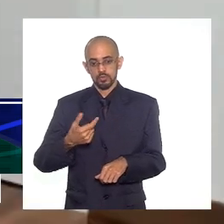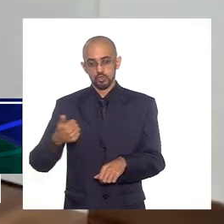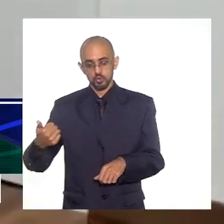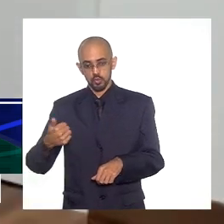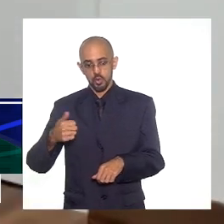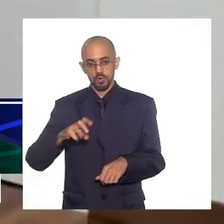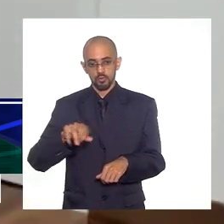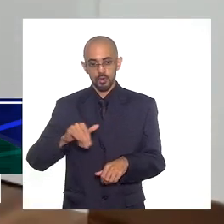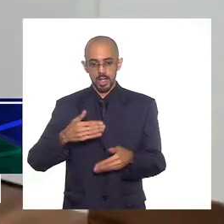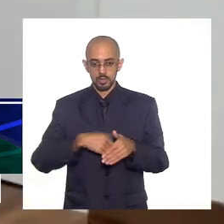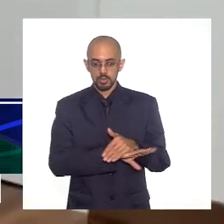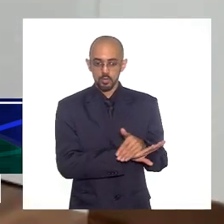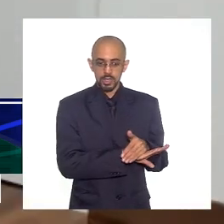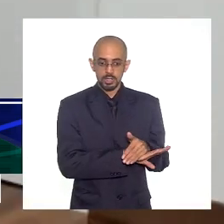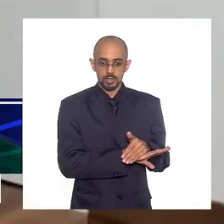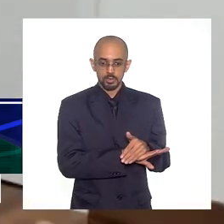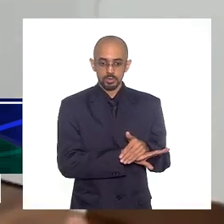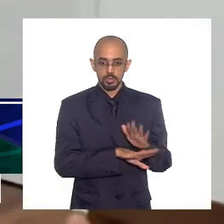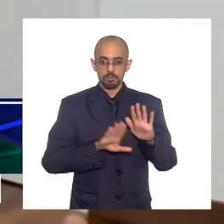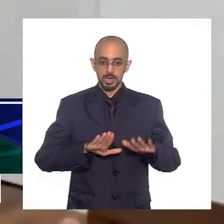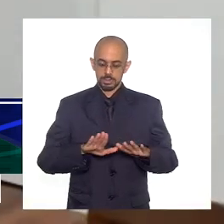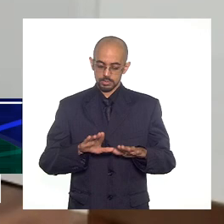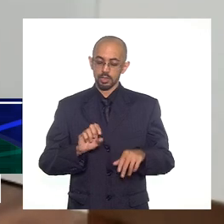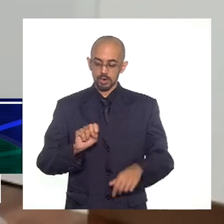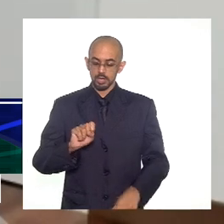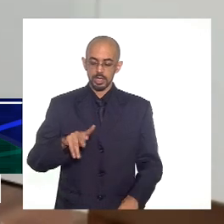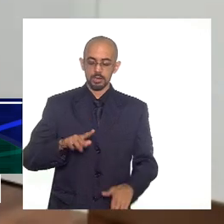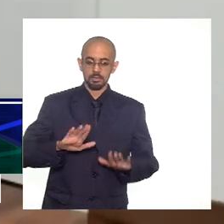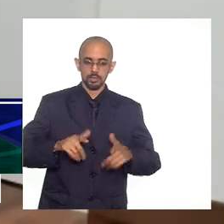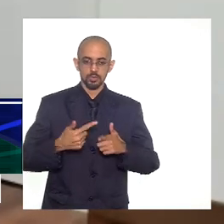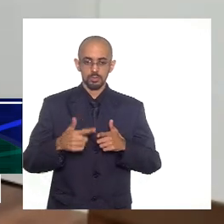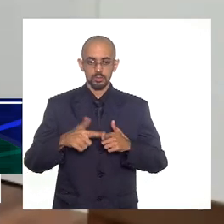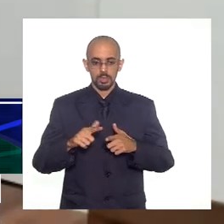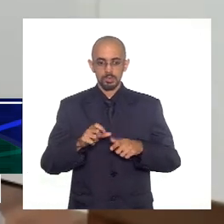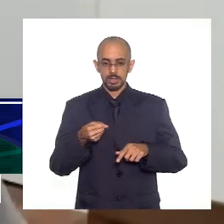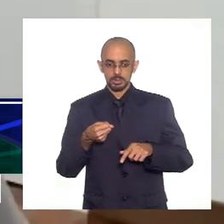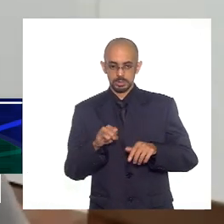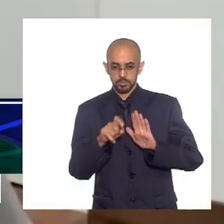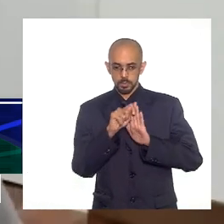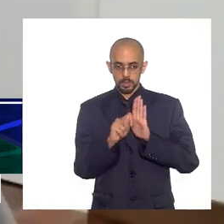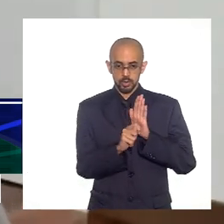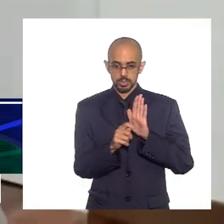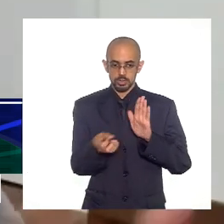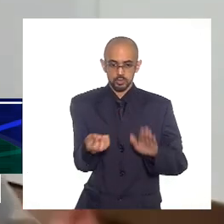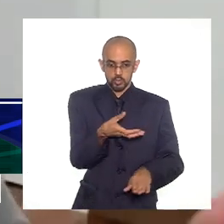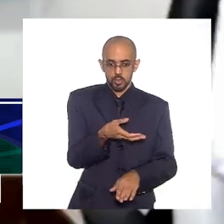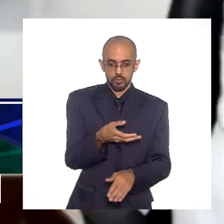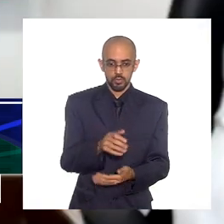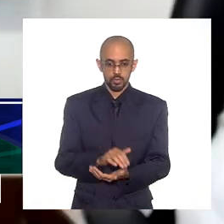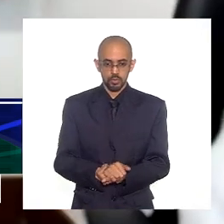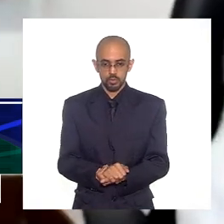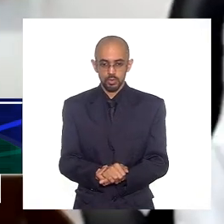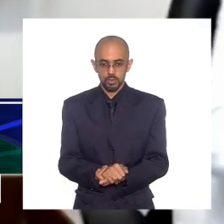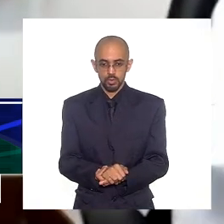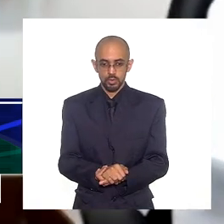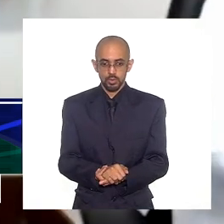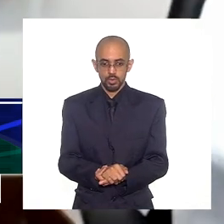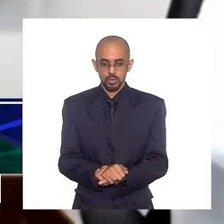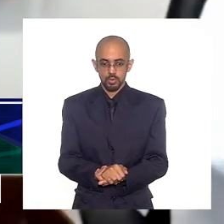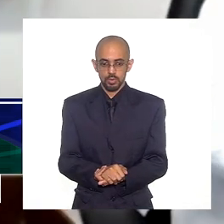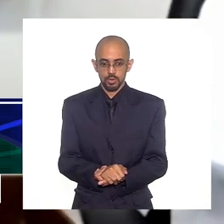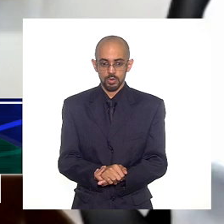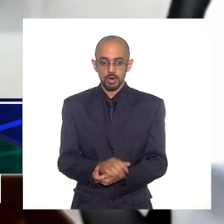mas o problema todo é que, se a gente considerar esse texto novo, se nos próximos anos arrecadar